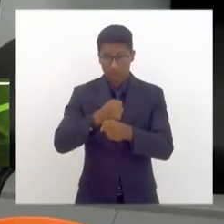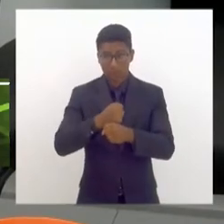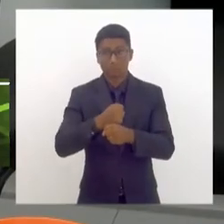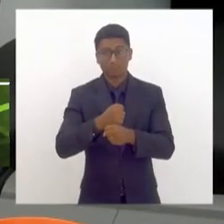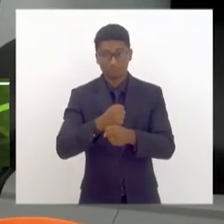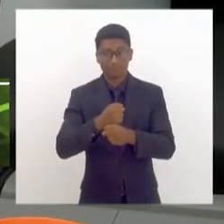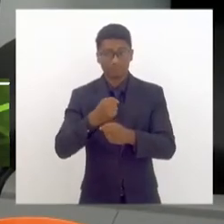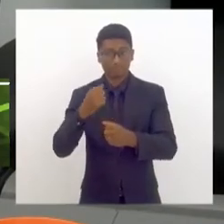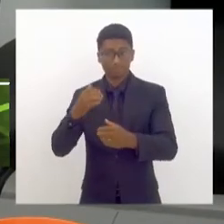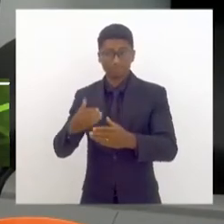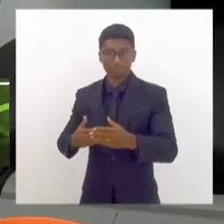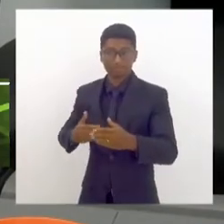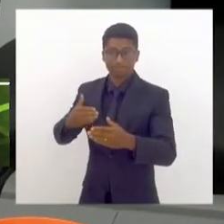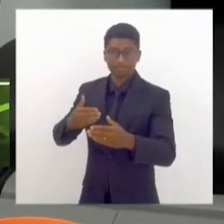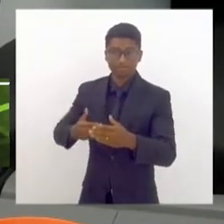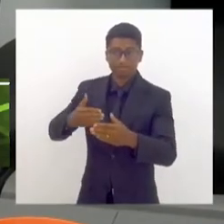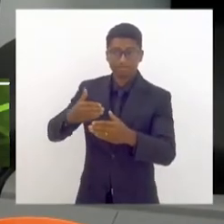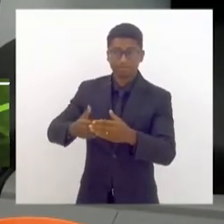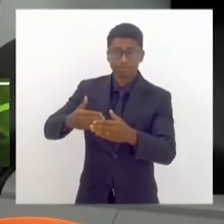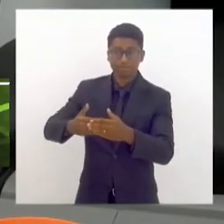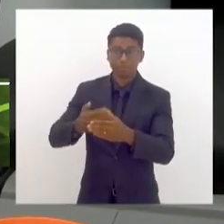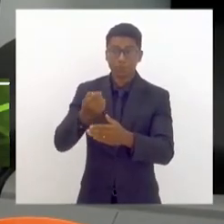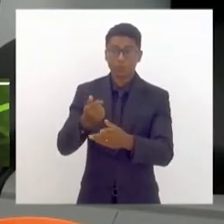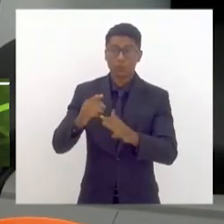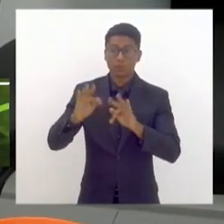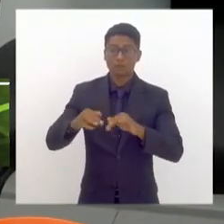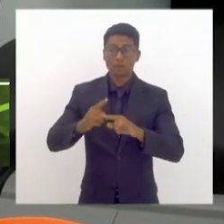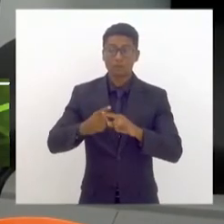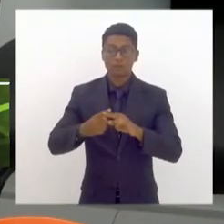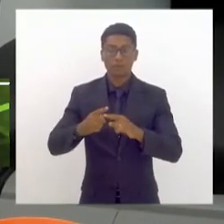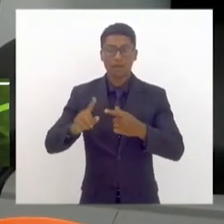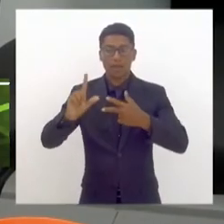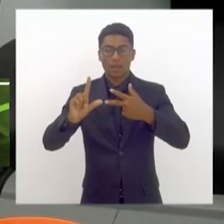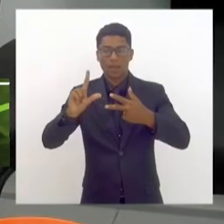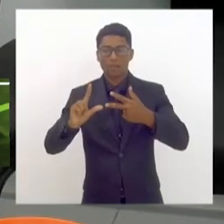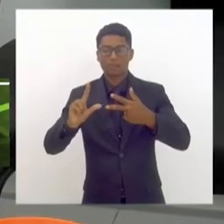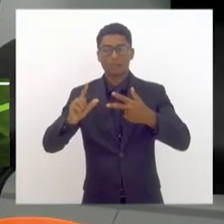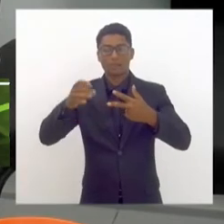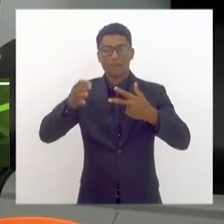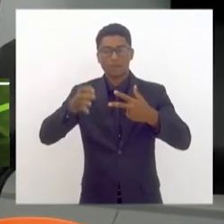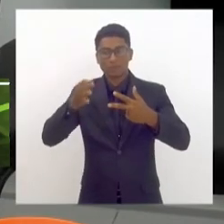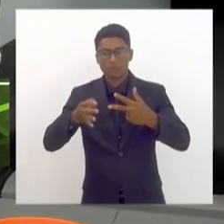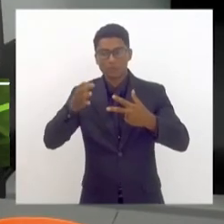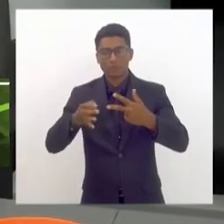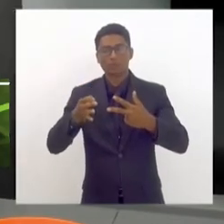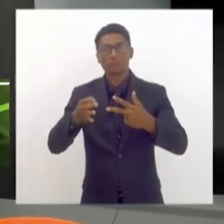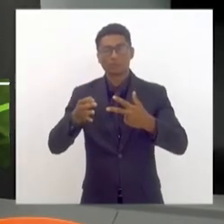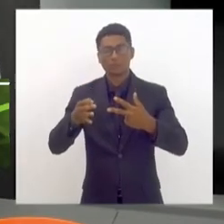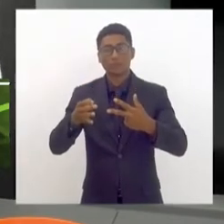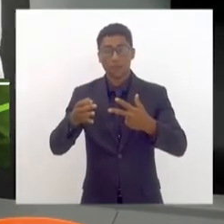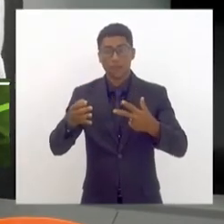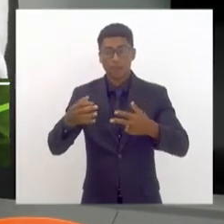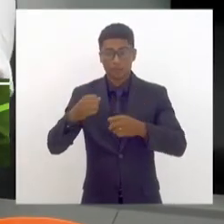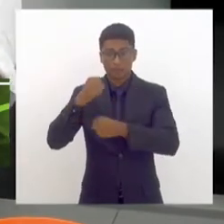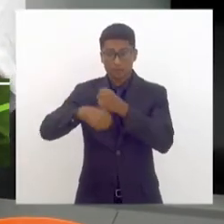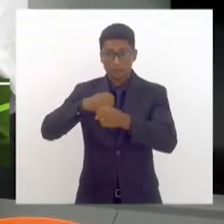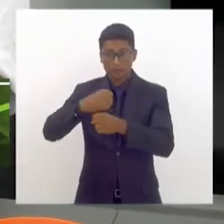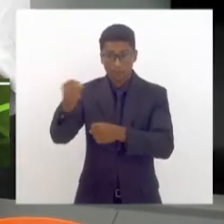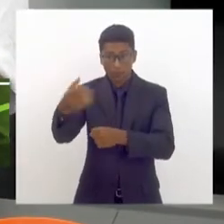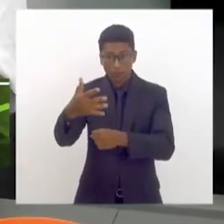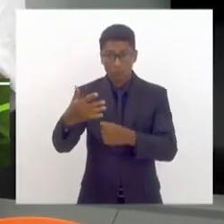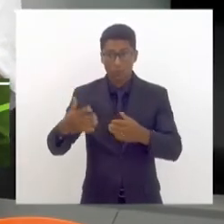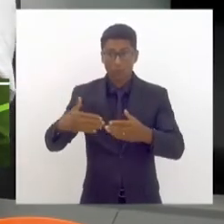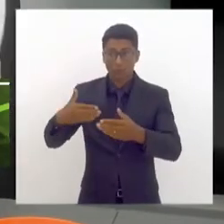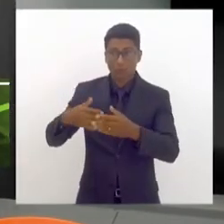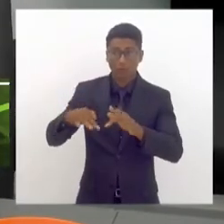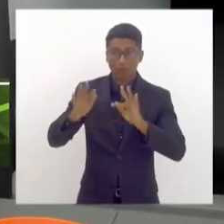né, fecha-se aqui um ciclo legislativo e um ciclo executivo, né, com estas questões diante de nós. Dá